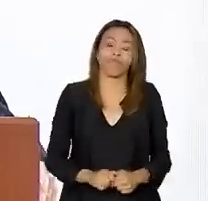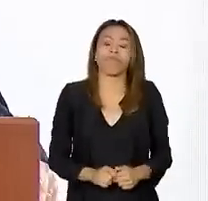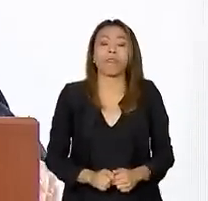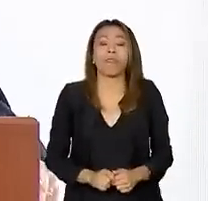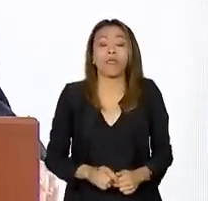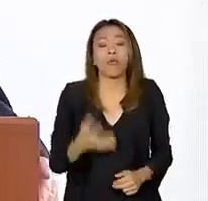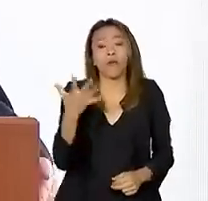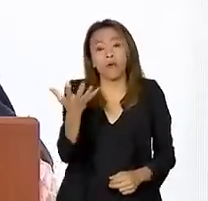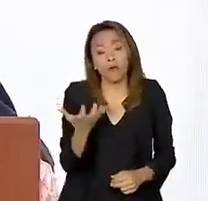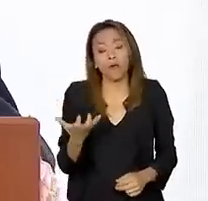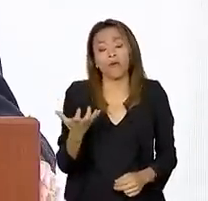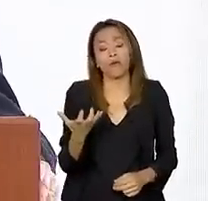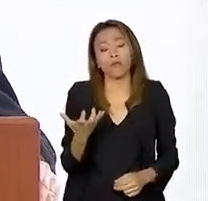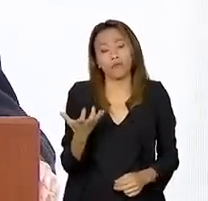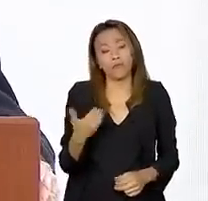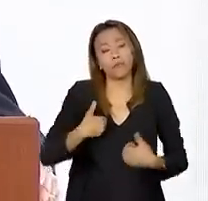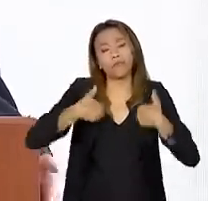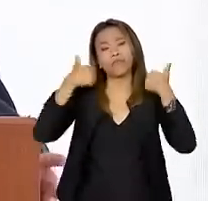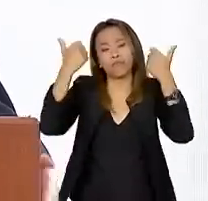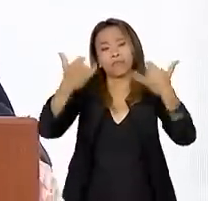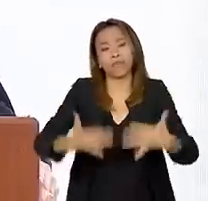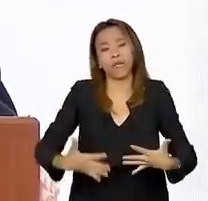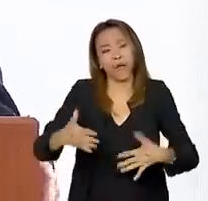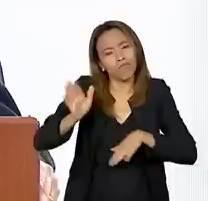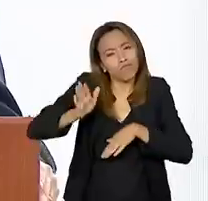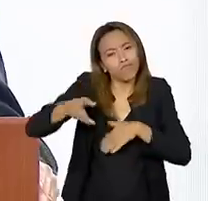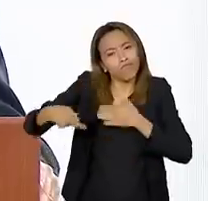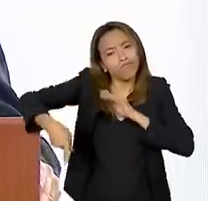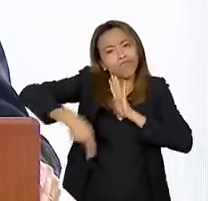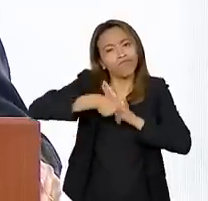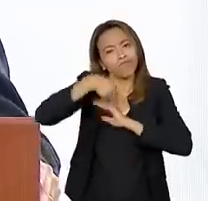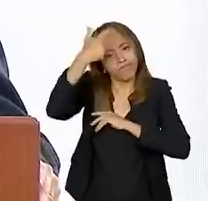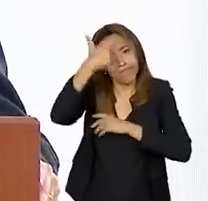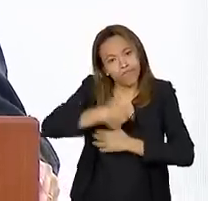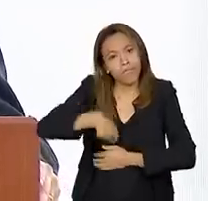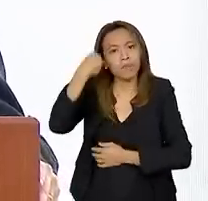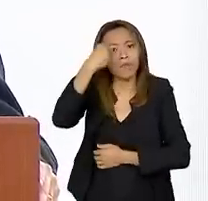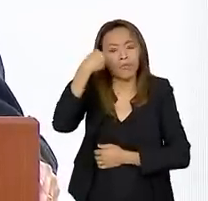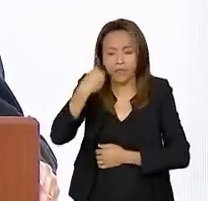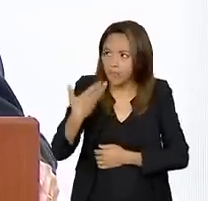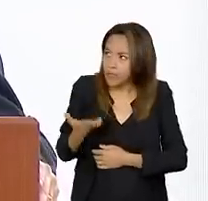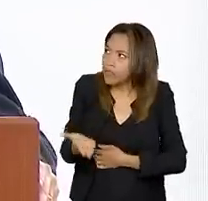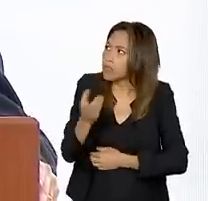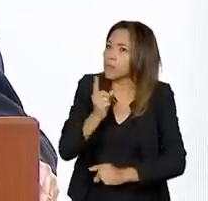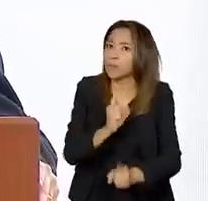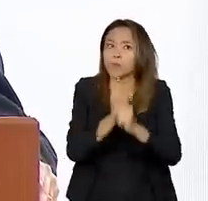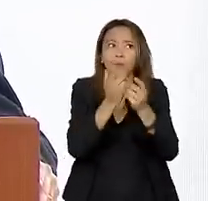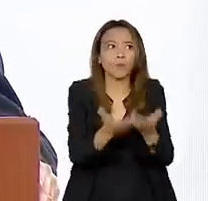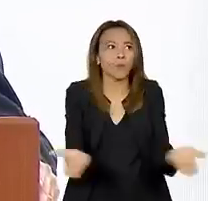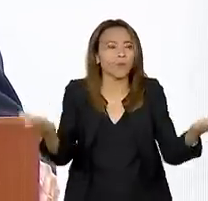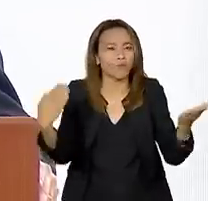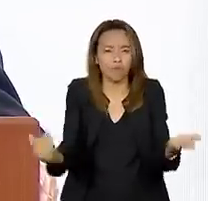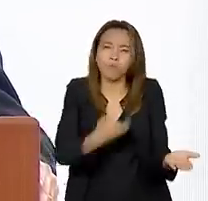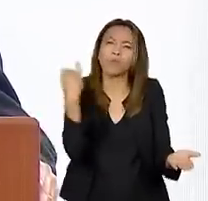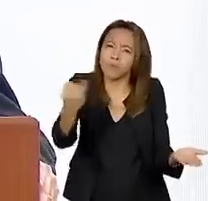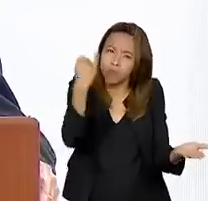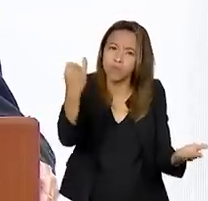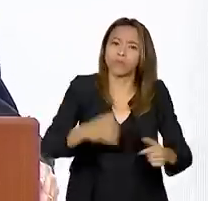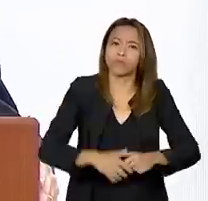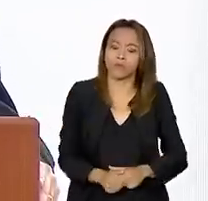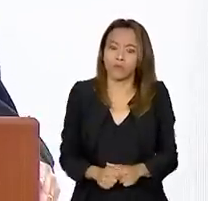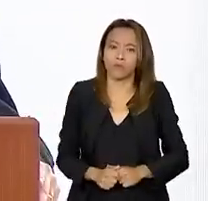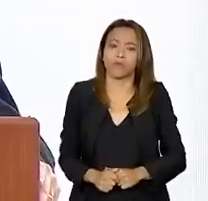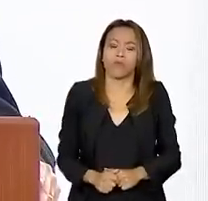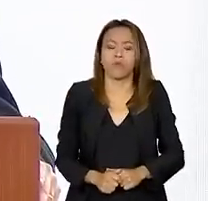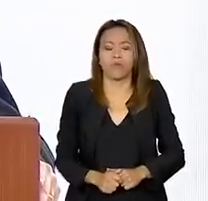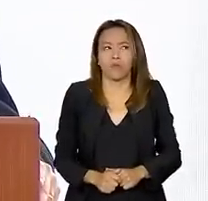apenas dizer, com uma experiência própria, o quão importante esse evento aqui. Nós, há